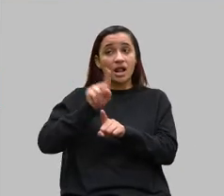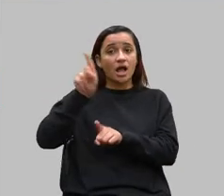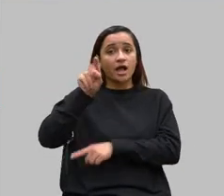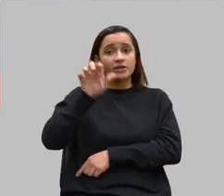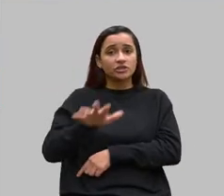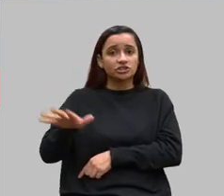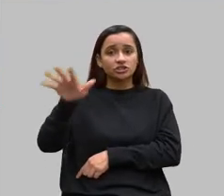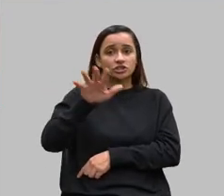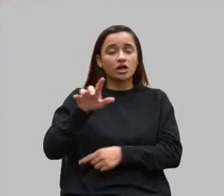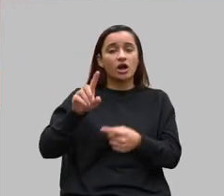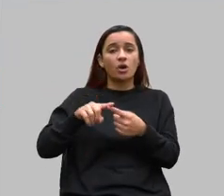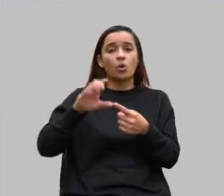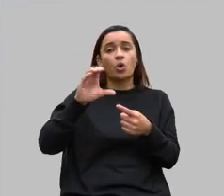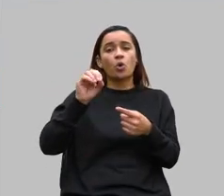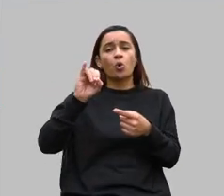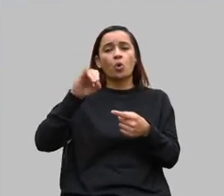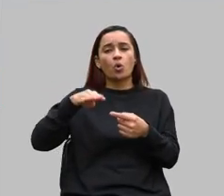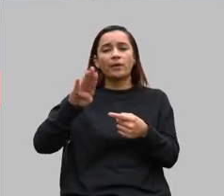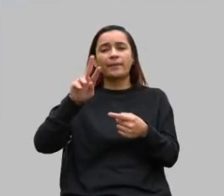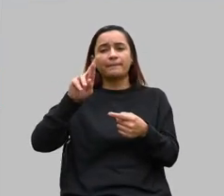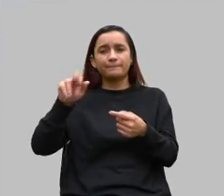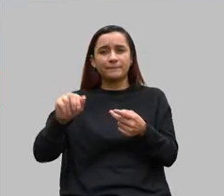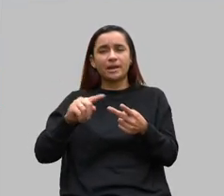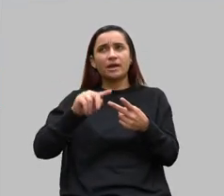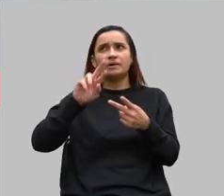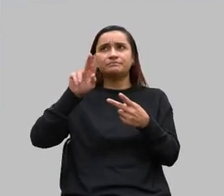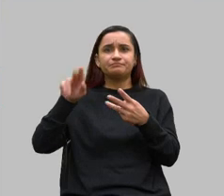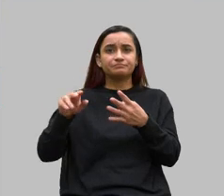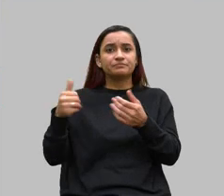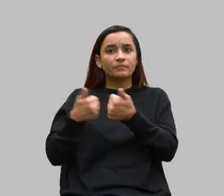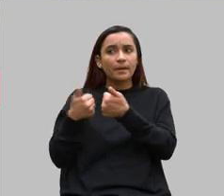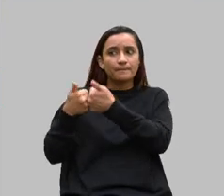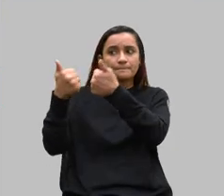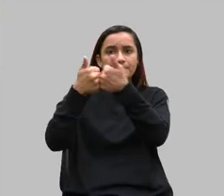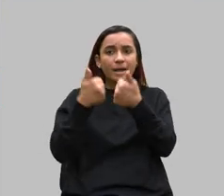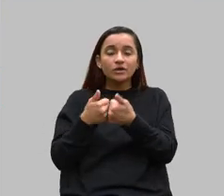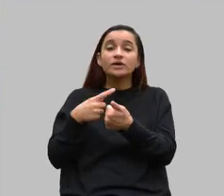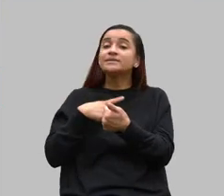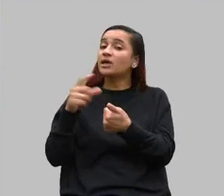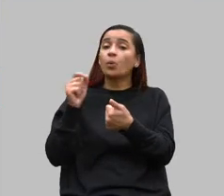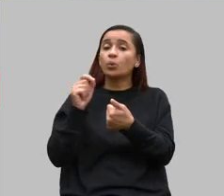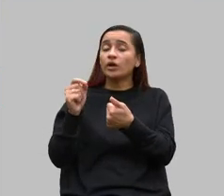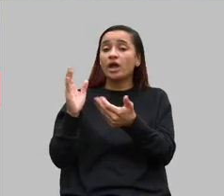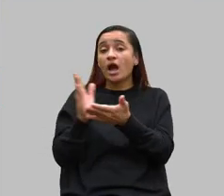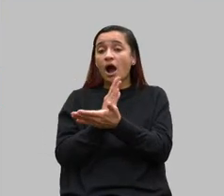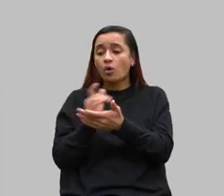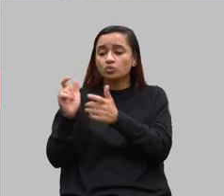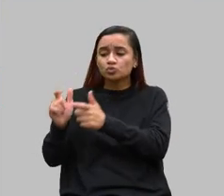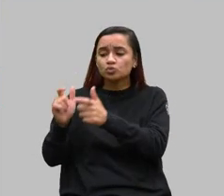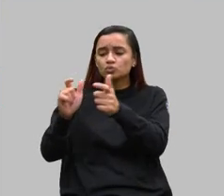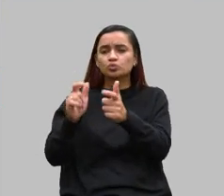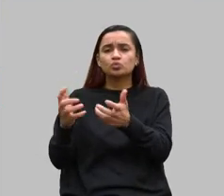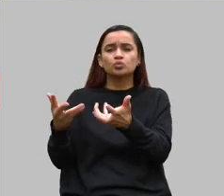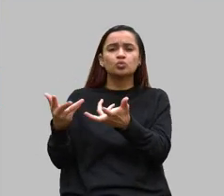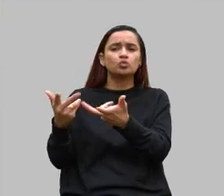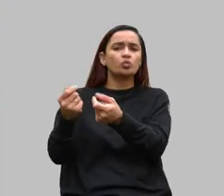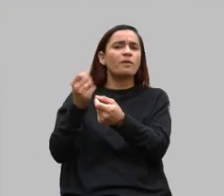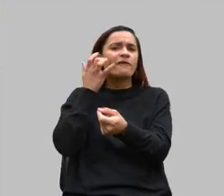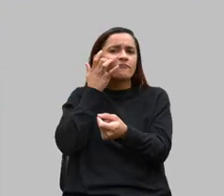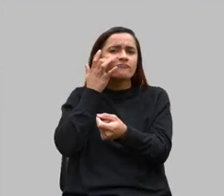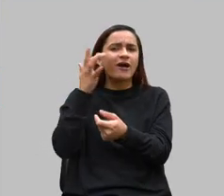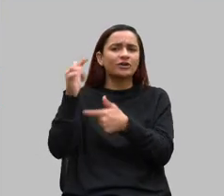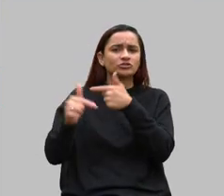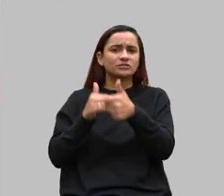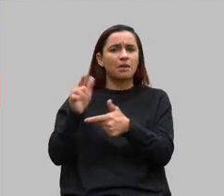coímbra Cajuri nós temos tantas ferrovias nós temos lá trechos que estão muito bem conservados lá tá fácil para trabalhar o deputado